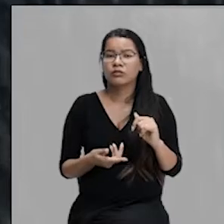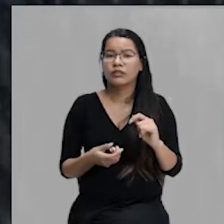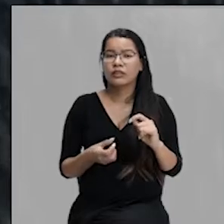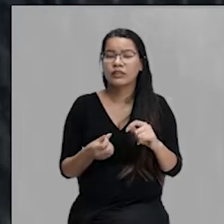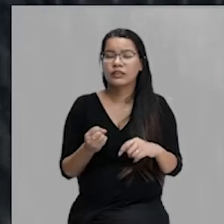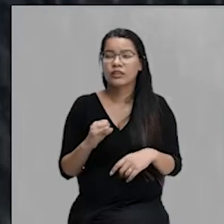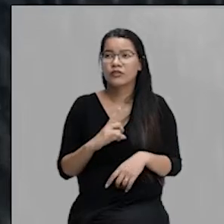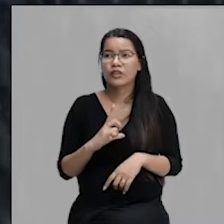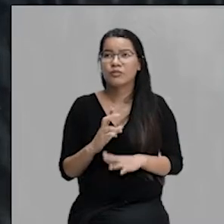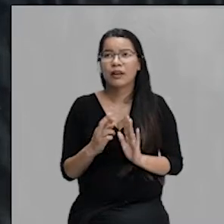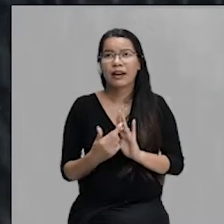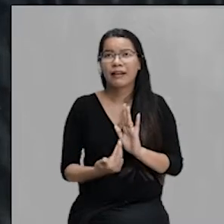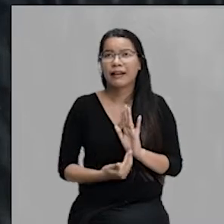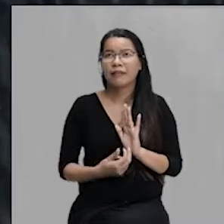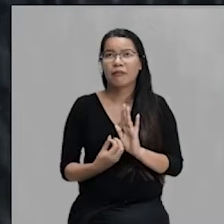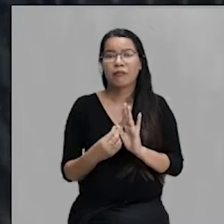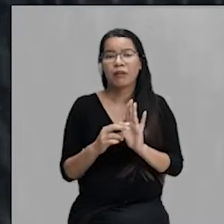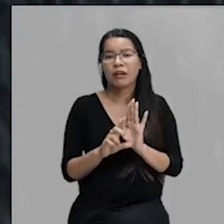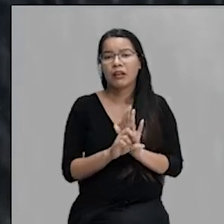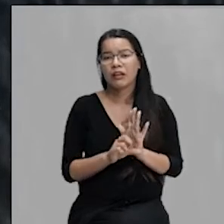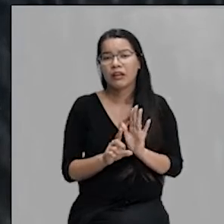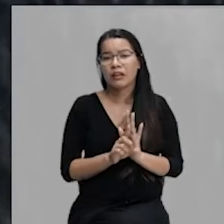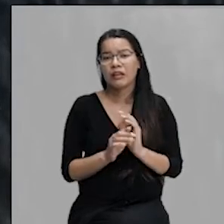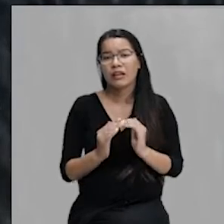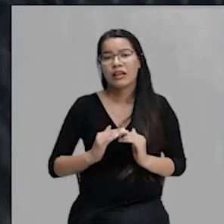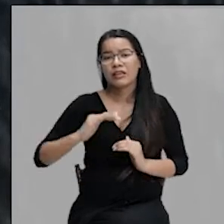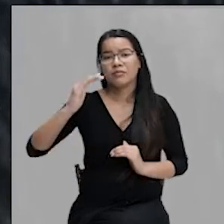regulamento que estivesse acima do